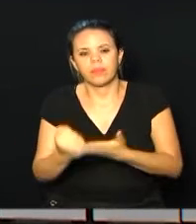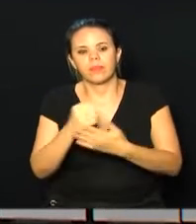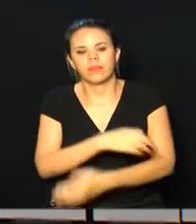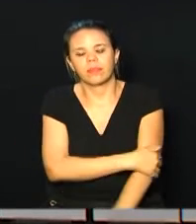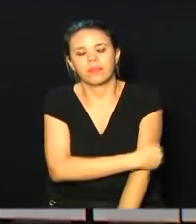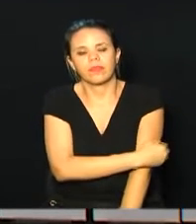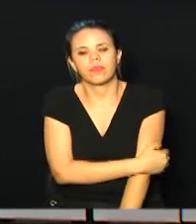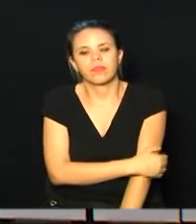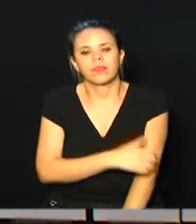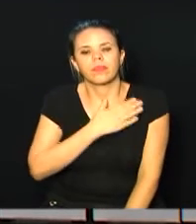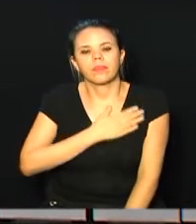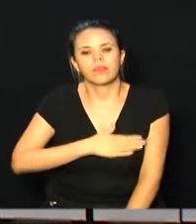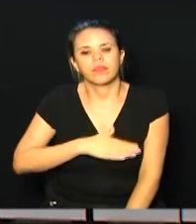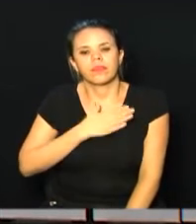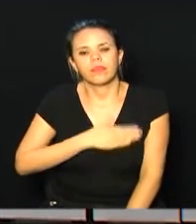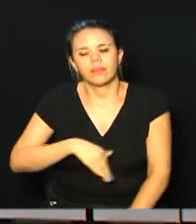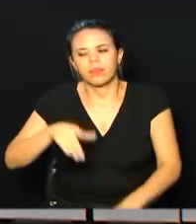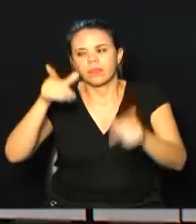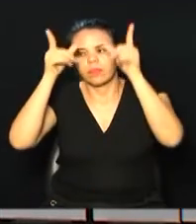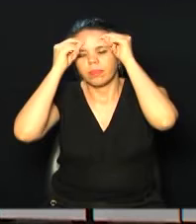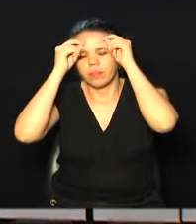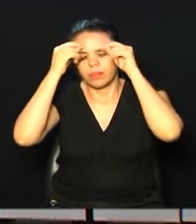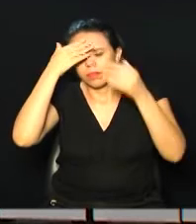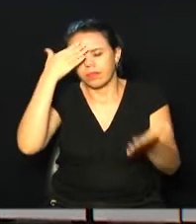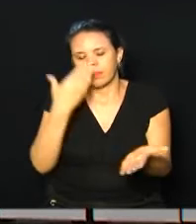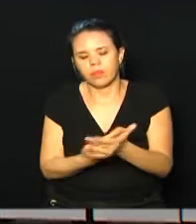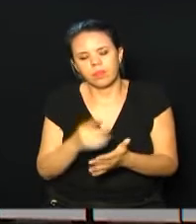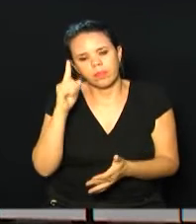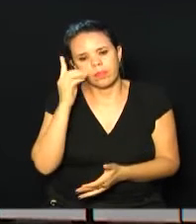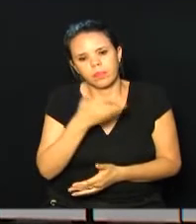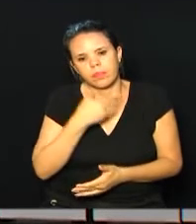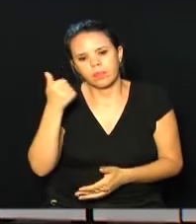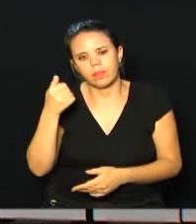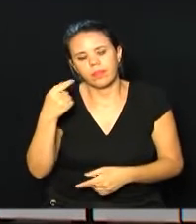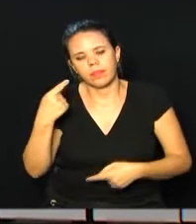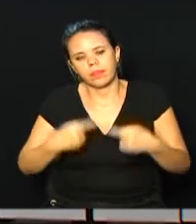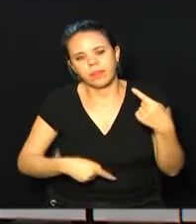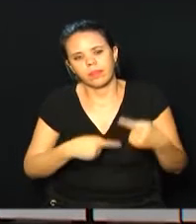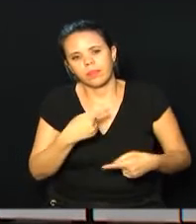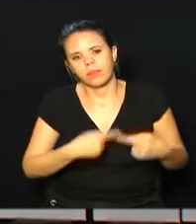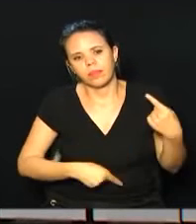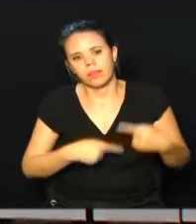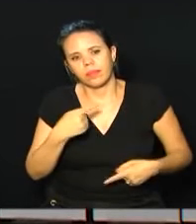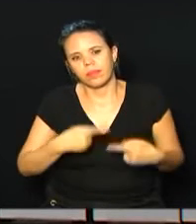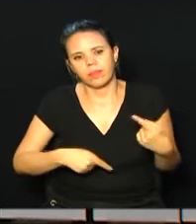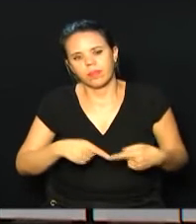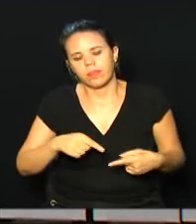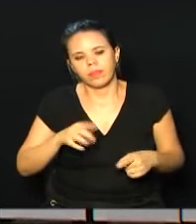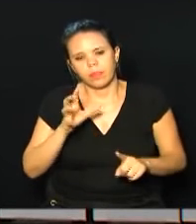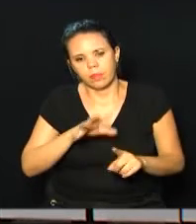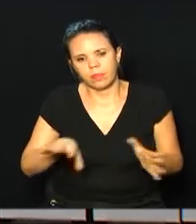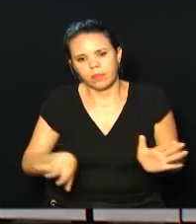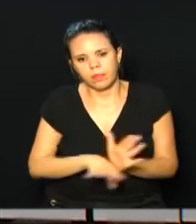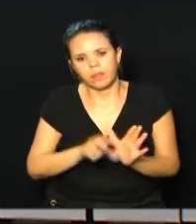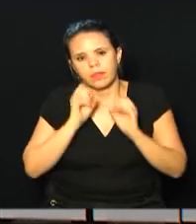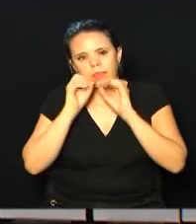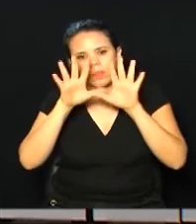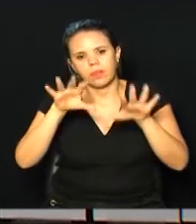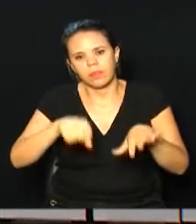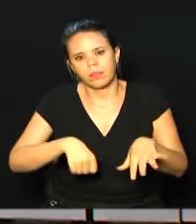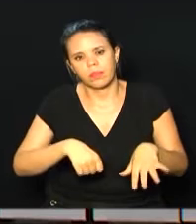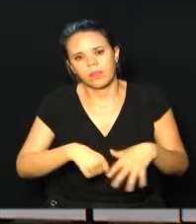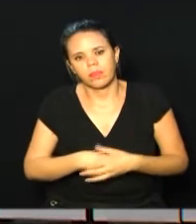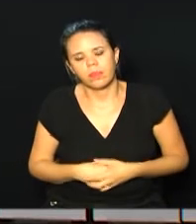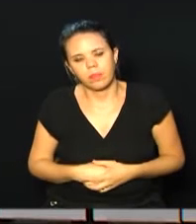a acalmar a pessoa, ajuda ela a acreditar em dias melhores, que a política pode ser uma influência abençoadora na vida